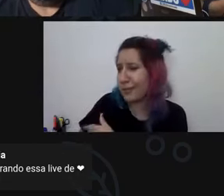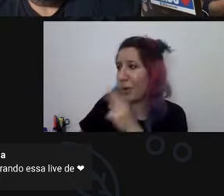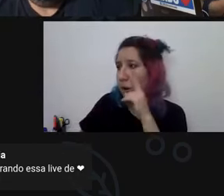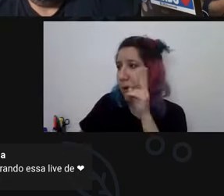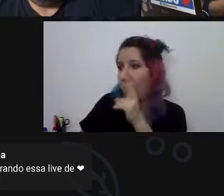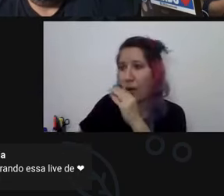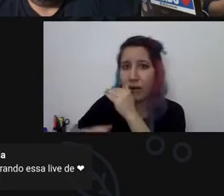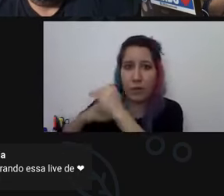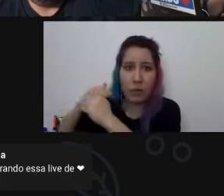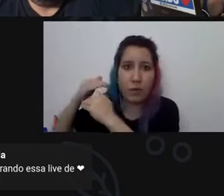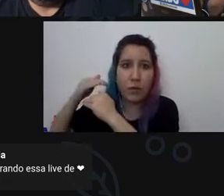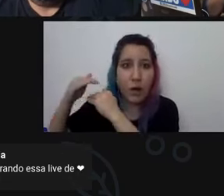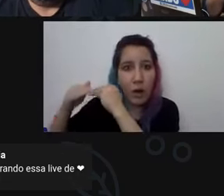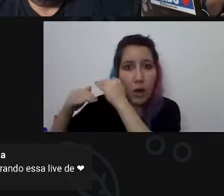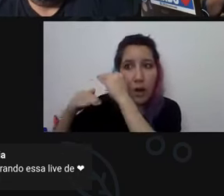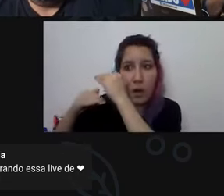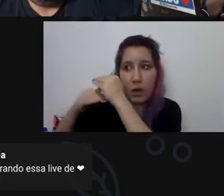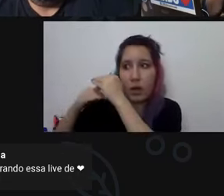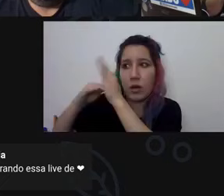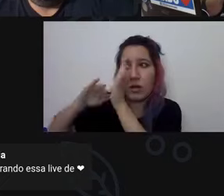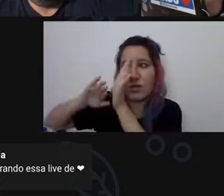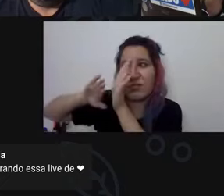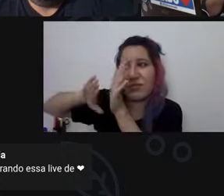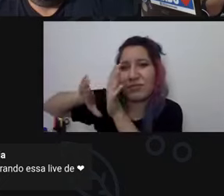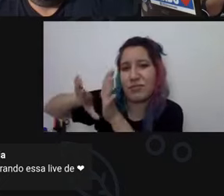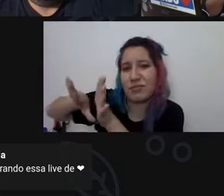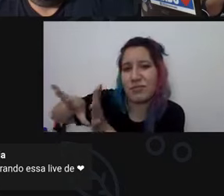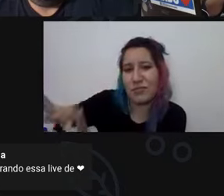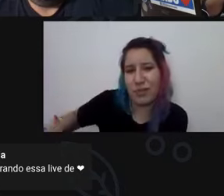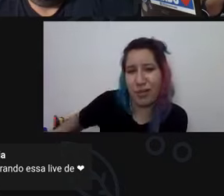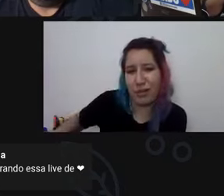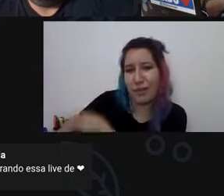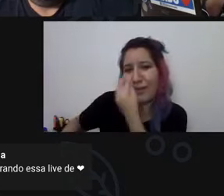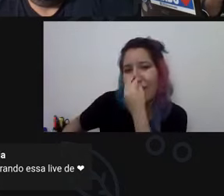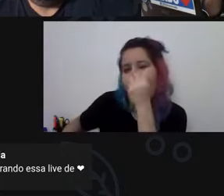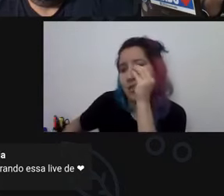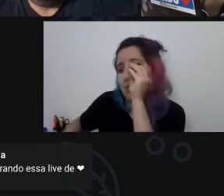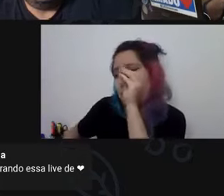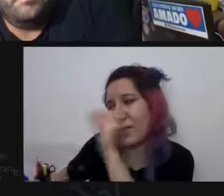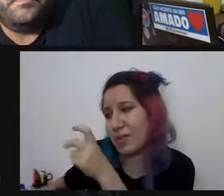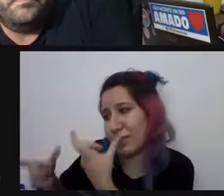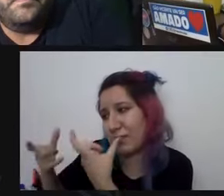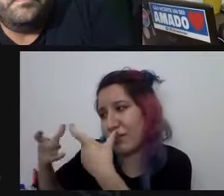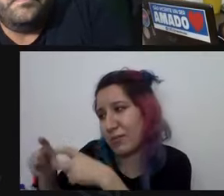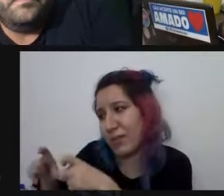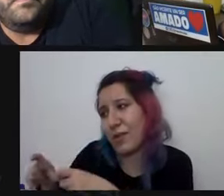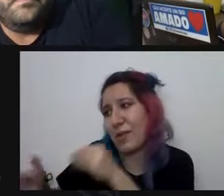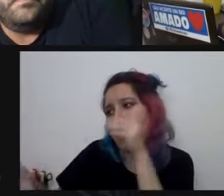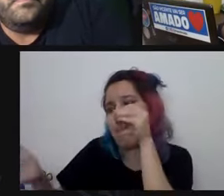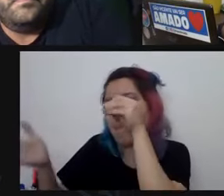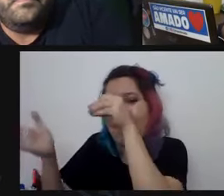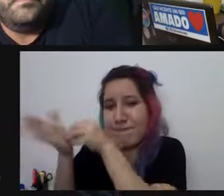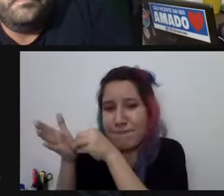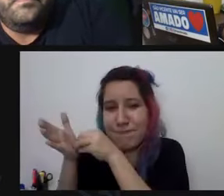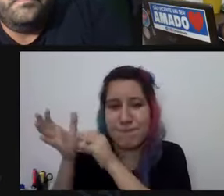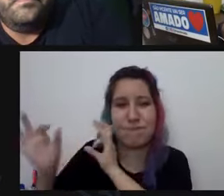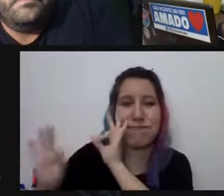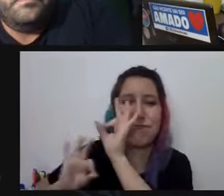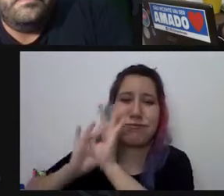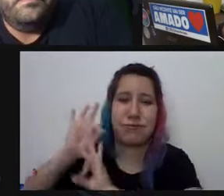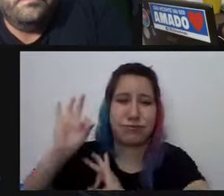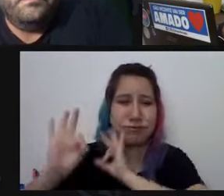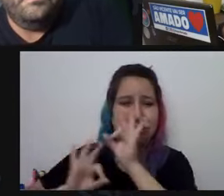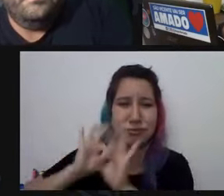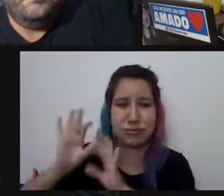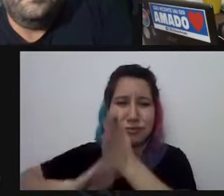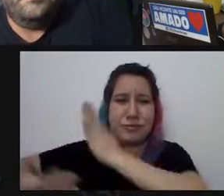deixando de fazer as coisas e perdendo bons espaços por não organizar, por não controlar, por não